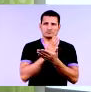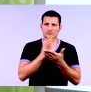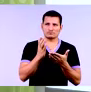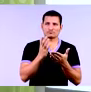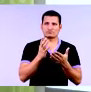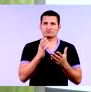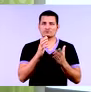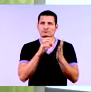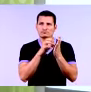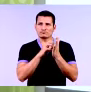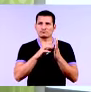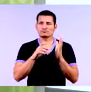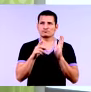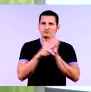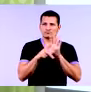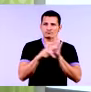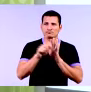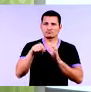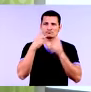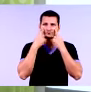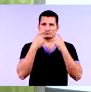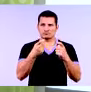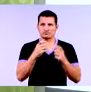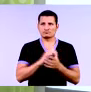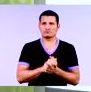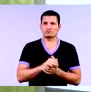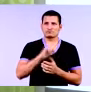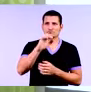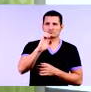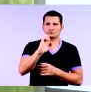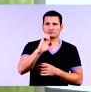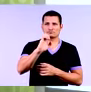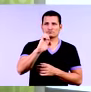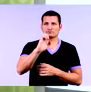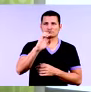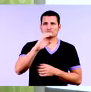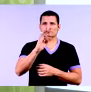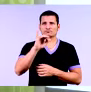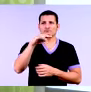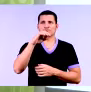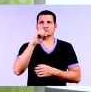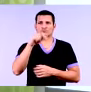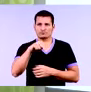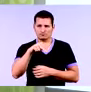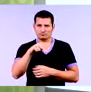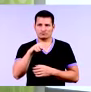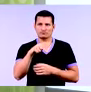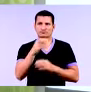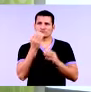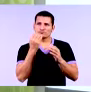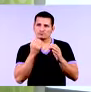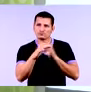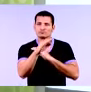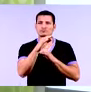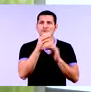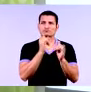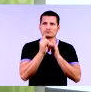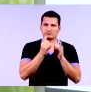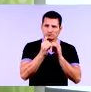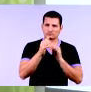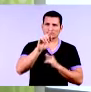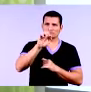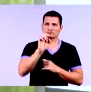algumas propriedades que são interessantes. A action, que envia a informação, o método, que pode ser get ou